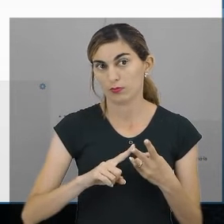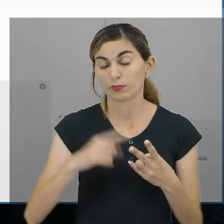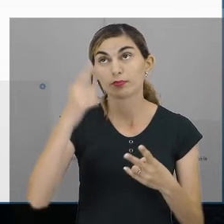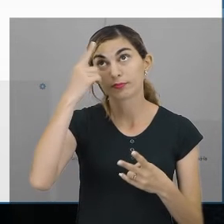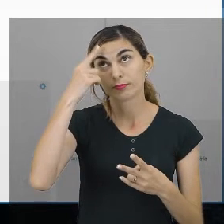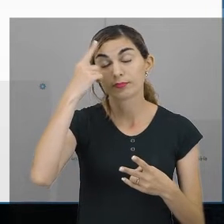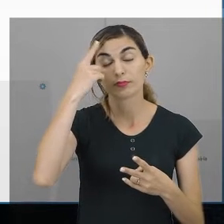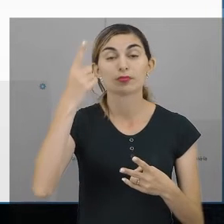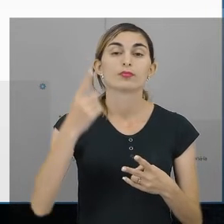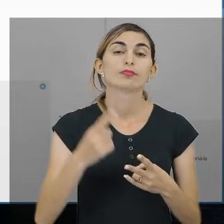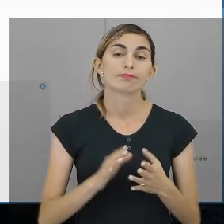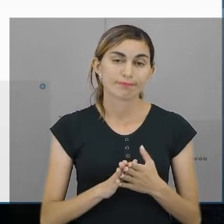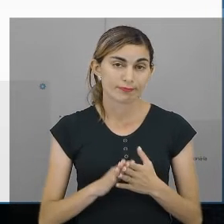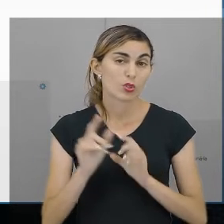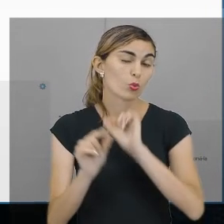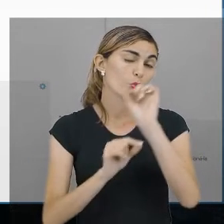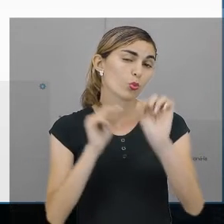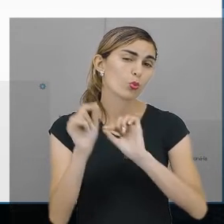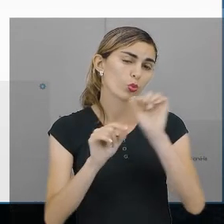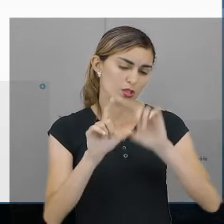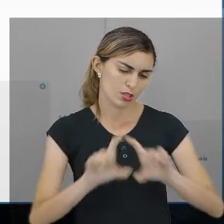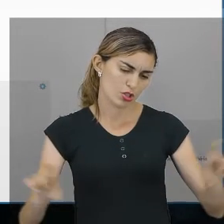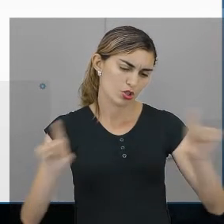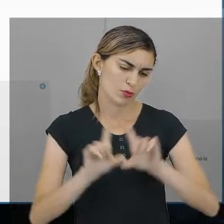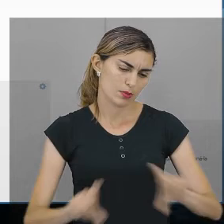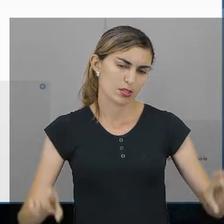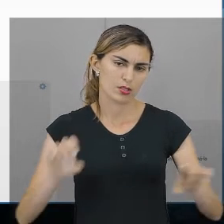noção do que são expressões aritméticas.